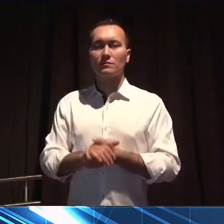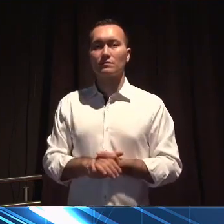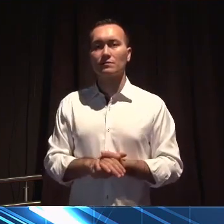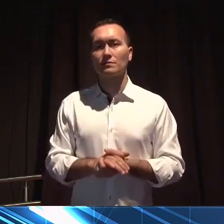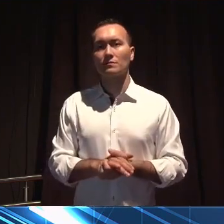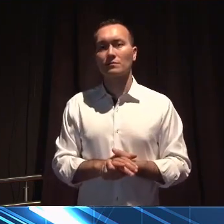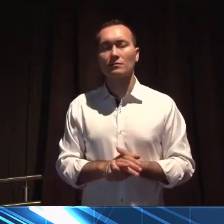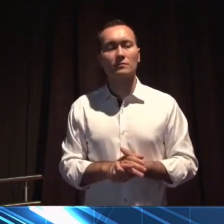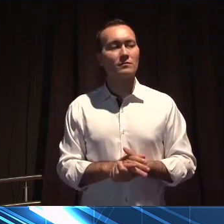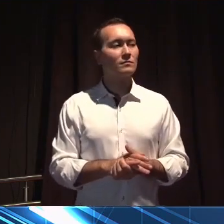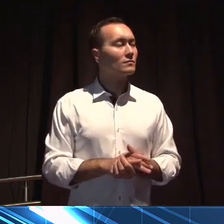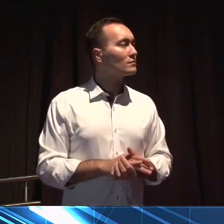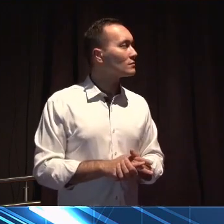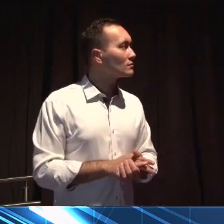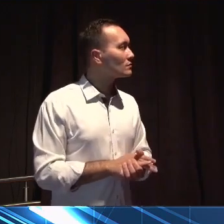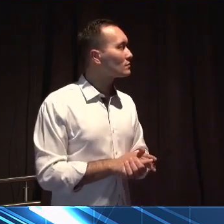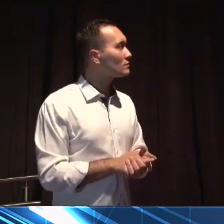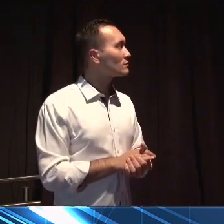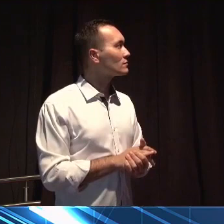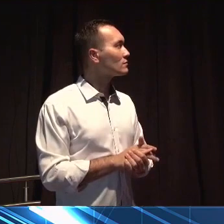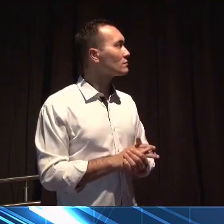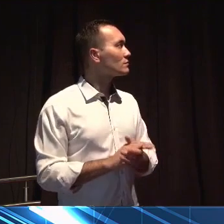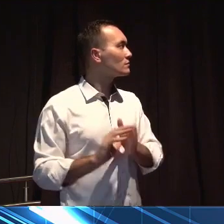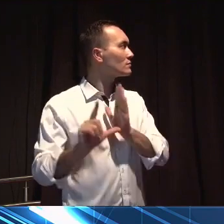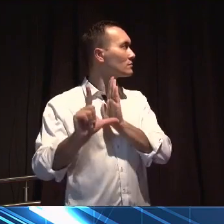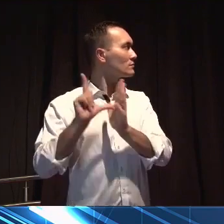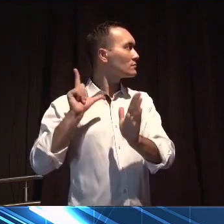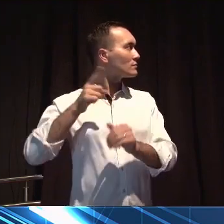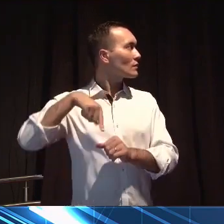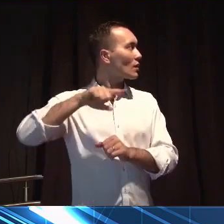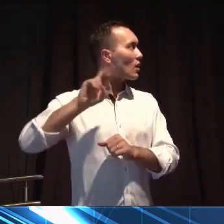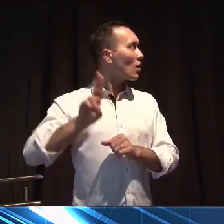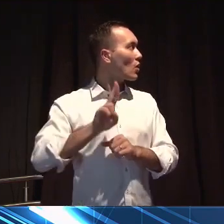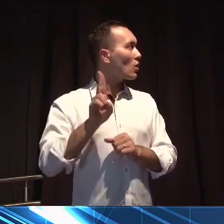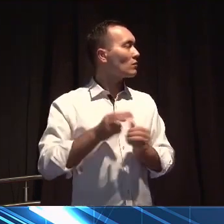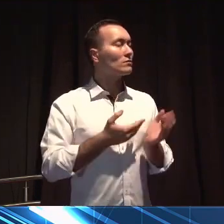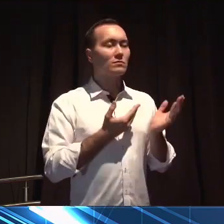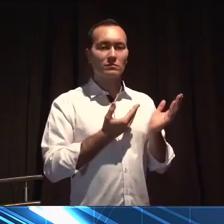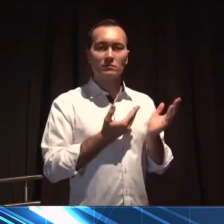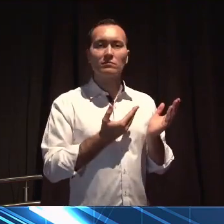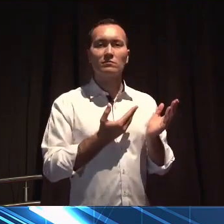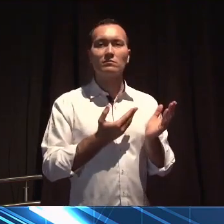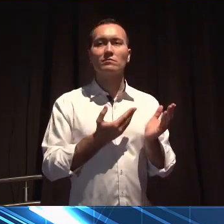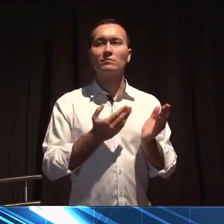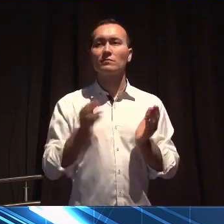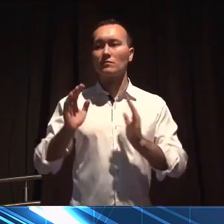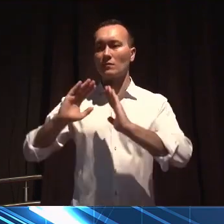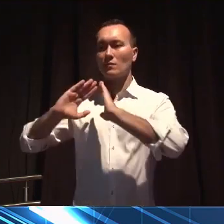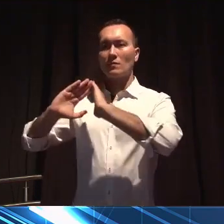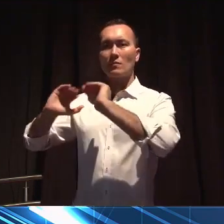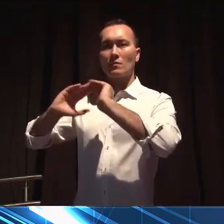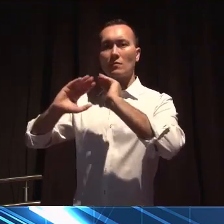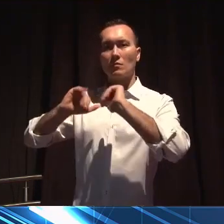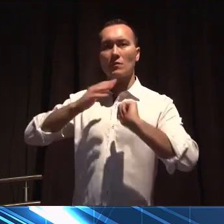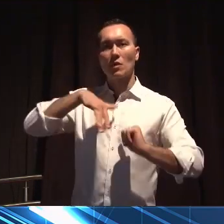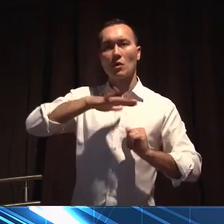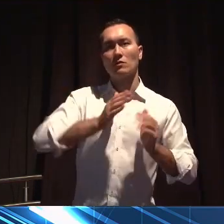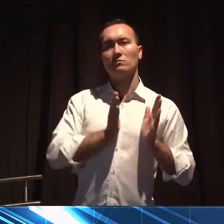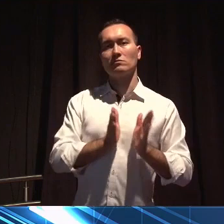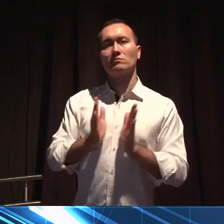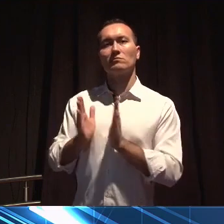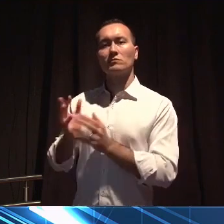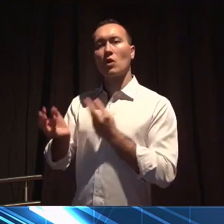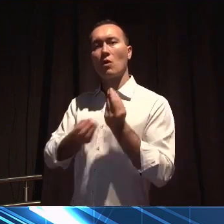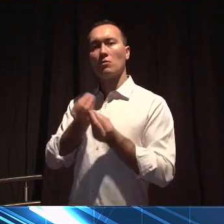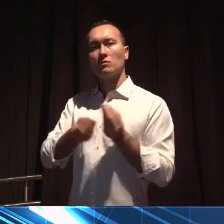isso aqui é o que a gente usava para isolar as requisições. É uma feature do V8, né?